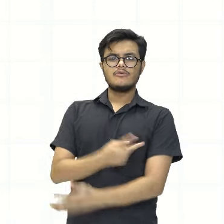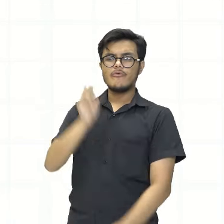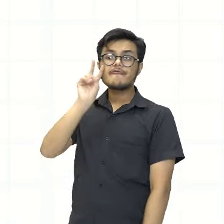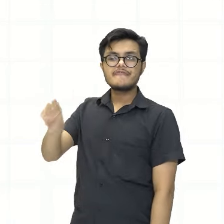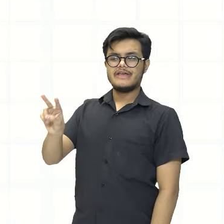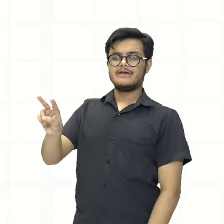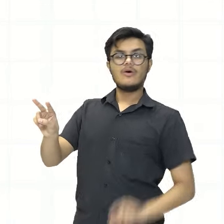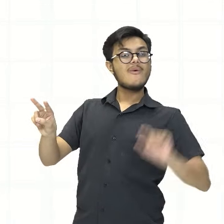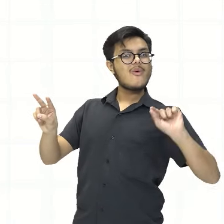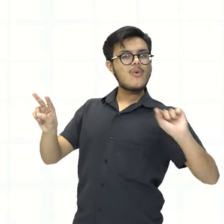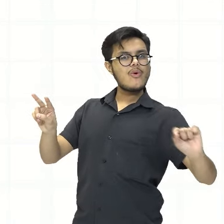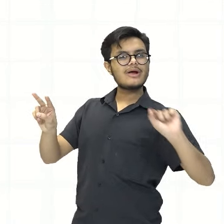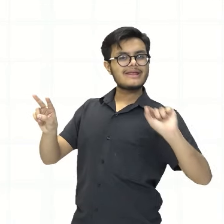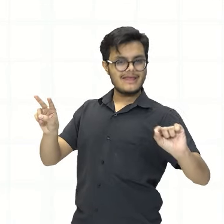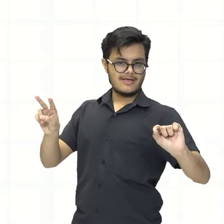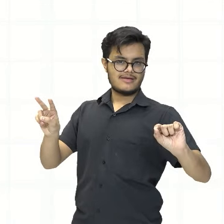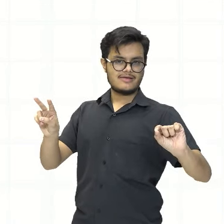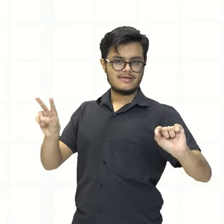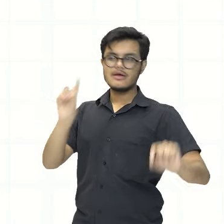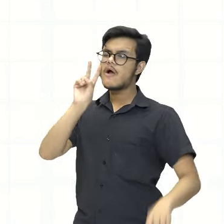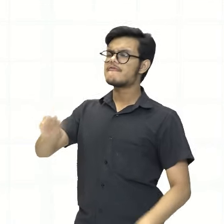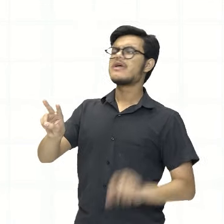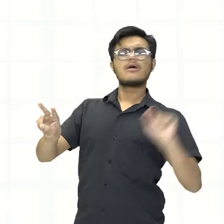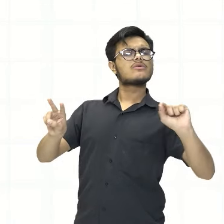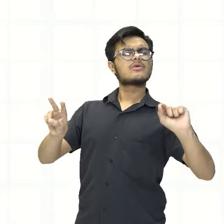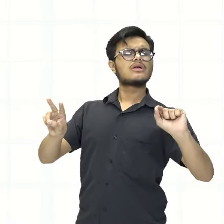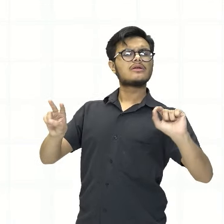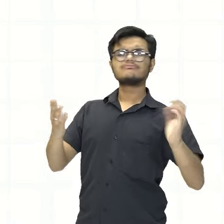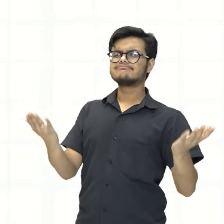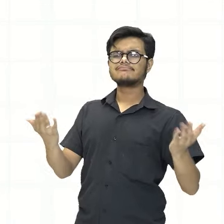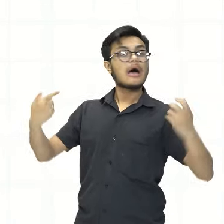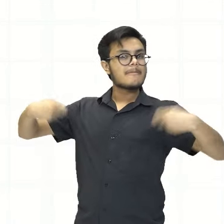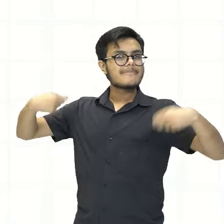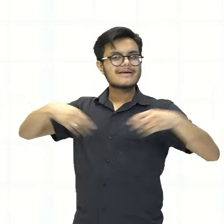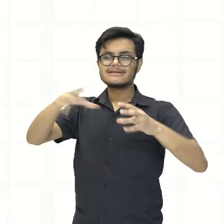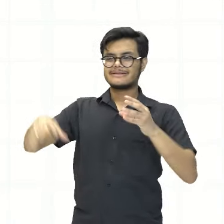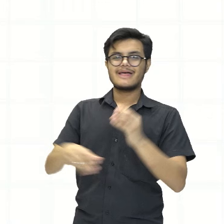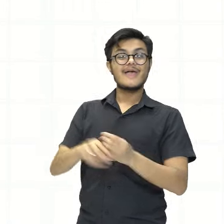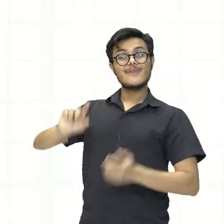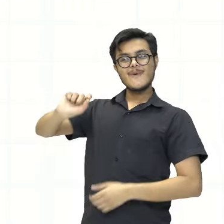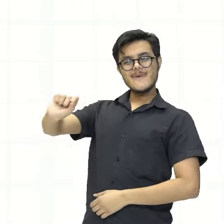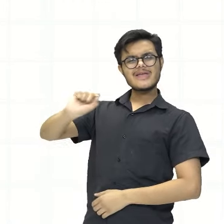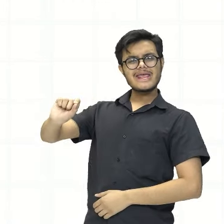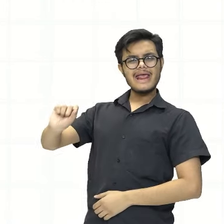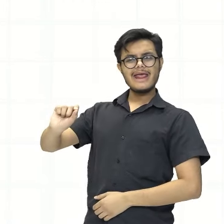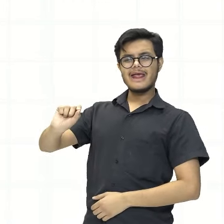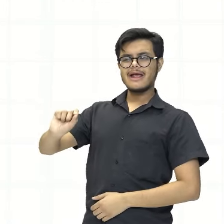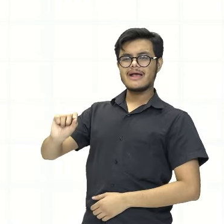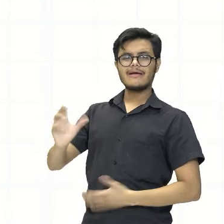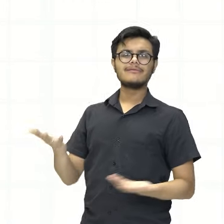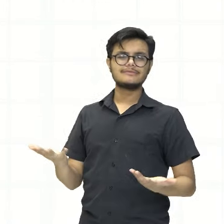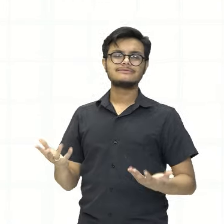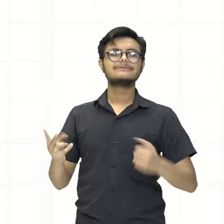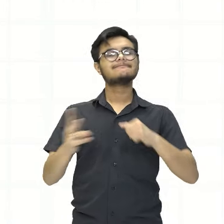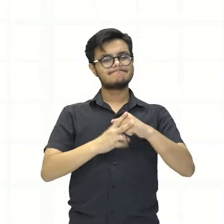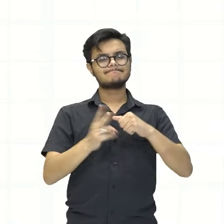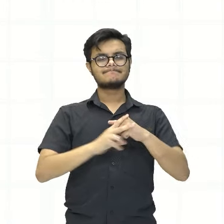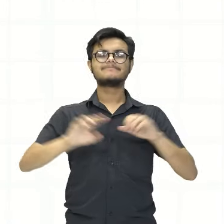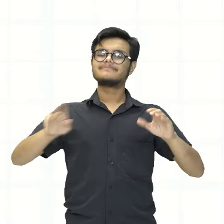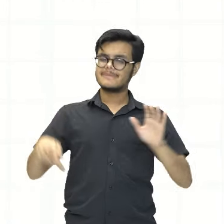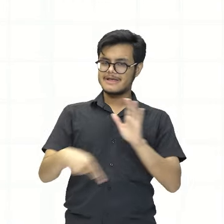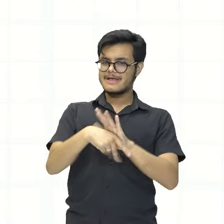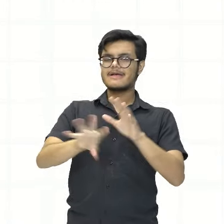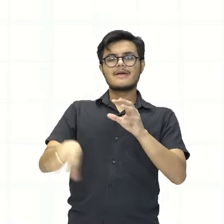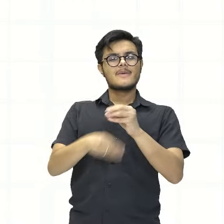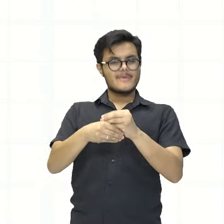né é uma ação ele não é ali aquele verbo de ligação que liga o sujeito com o seu complemento não ele é um verbo de ação ele é